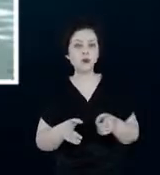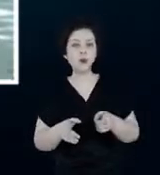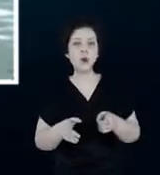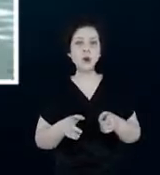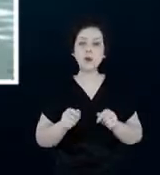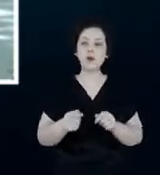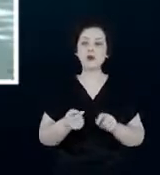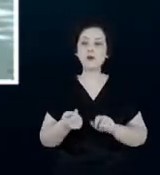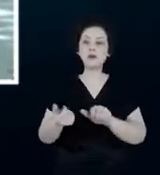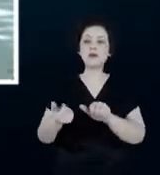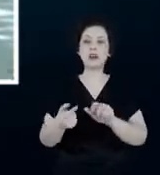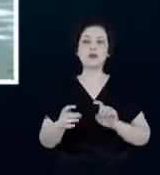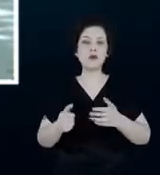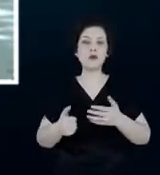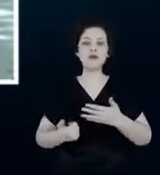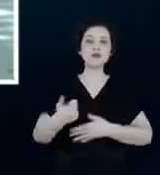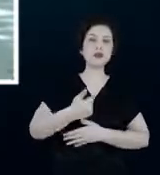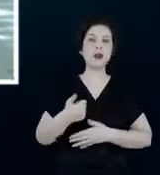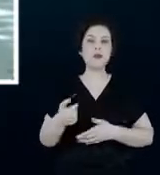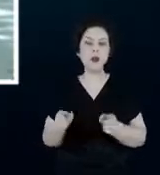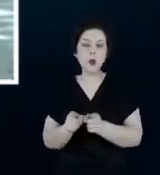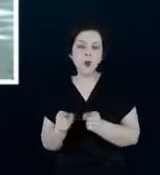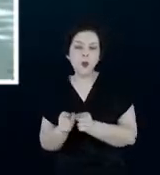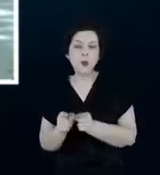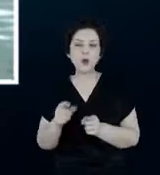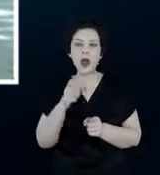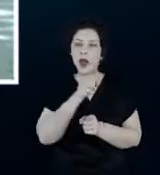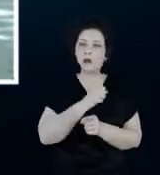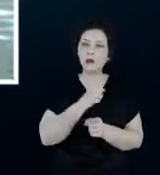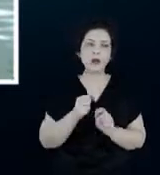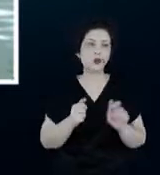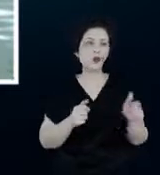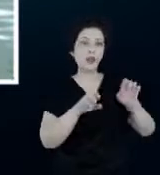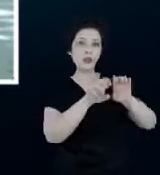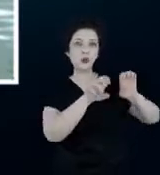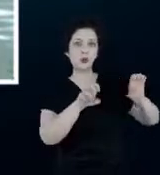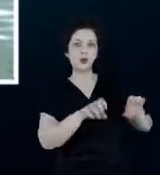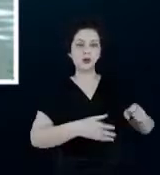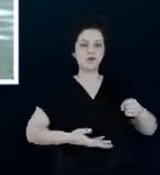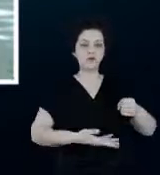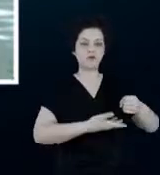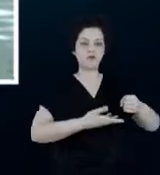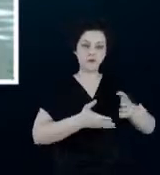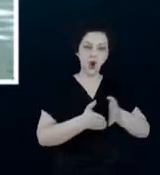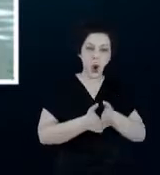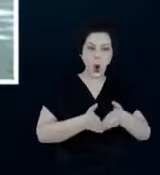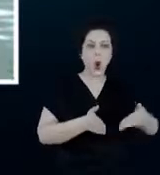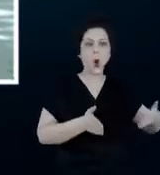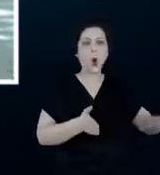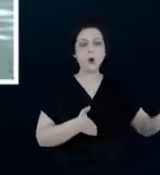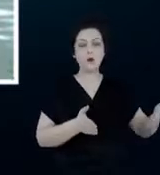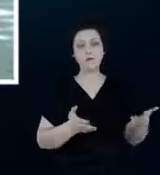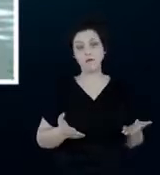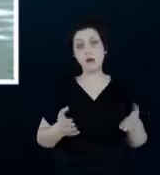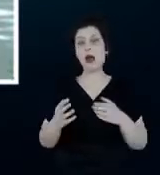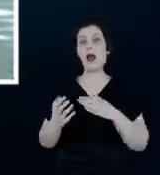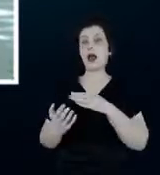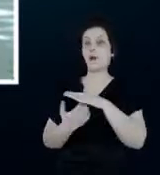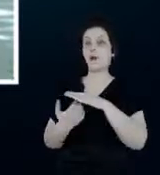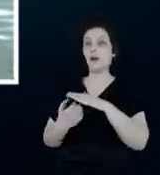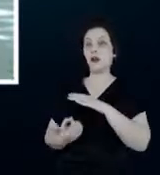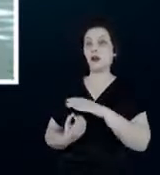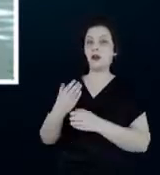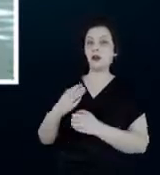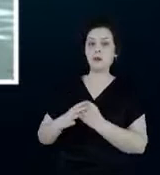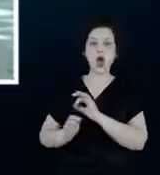privilegiar projetos de mais curto prazo em detrimento de projetos estruturantes de mais longo prazo. As startups, como eu falei, são ótimas